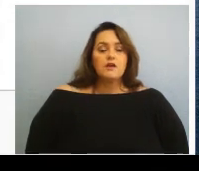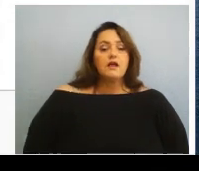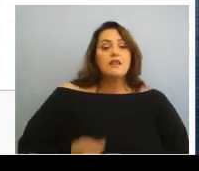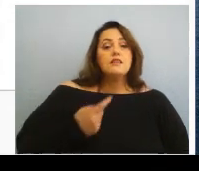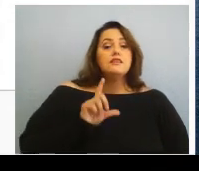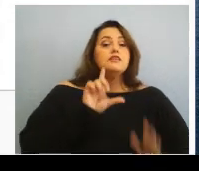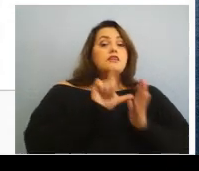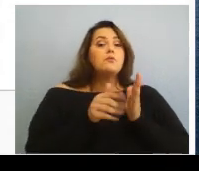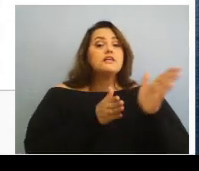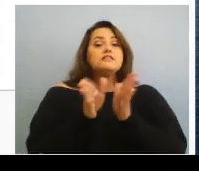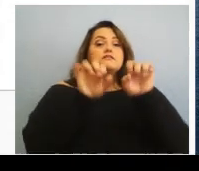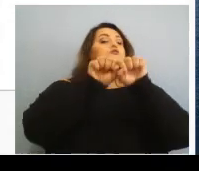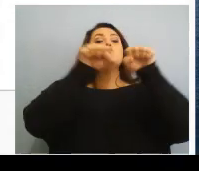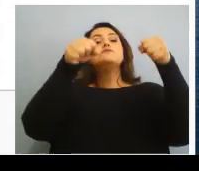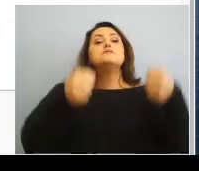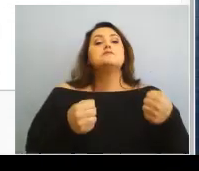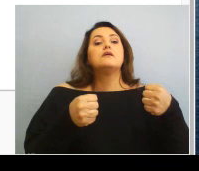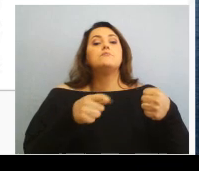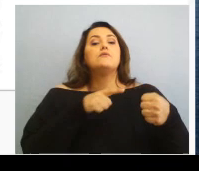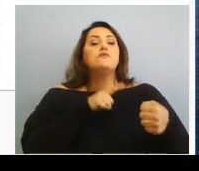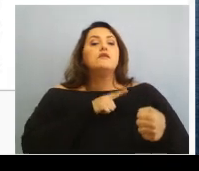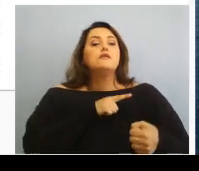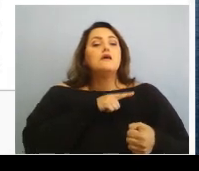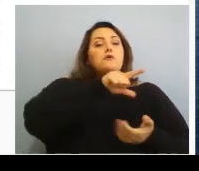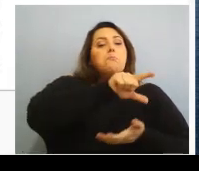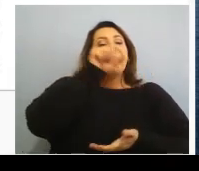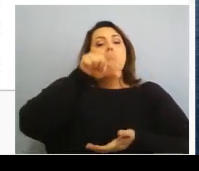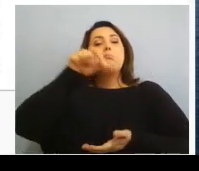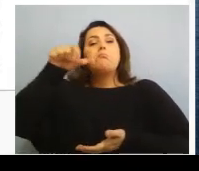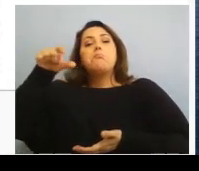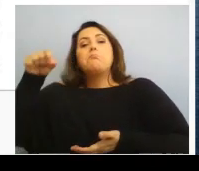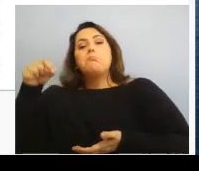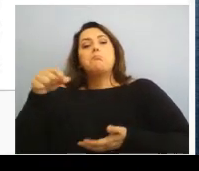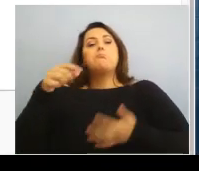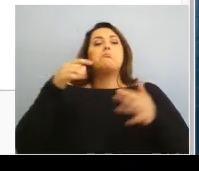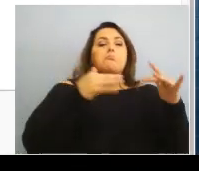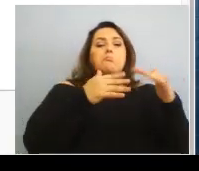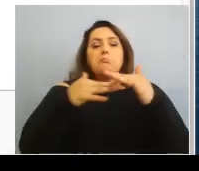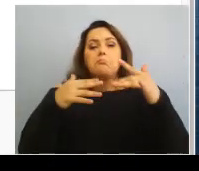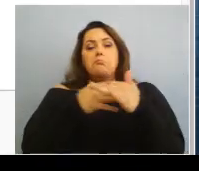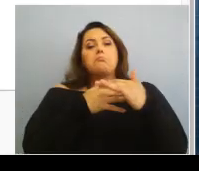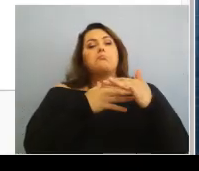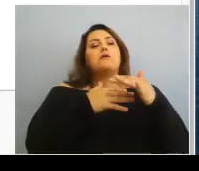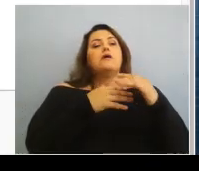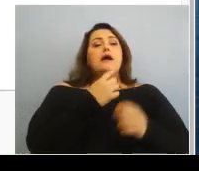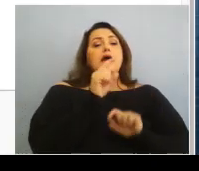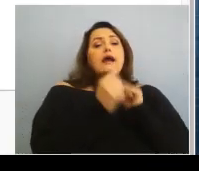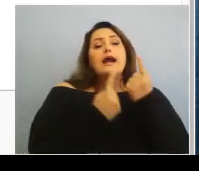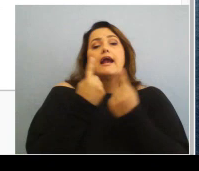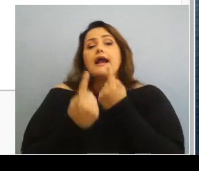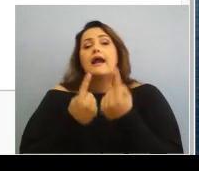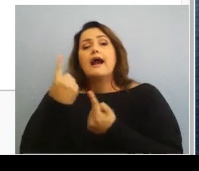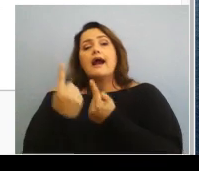Uma vez acessado o sistema, você vai ter uma série de opções, manifesto, declaração, certificado, configurações de ajuda, e cada opção